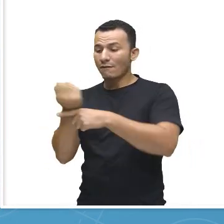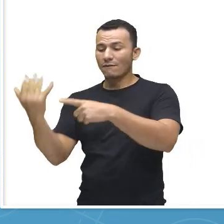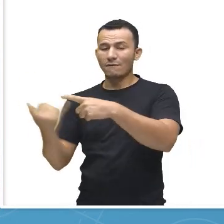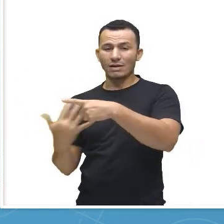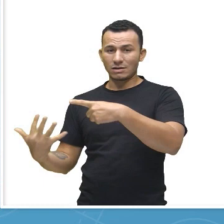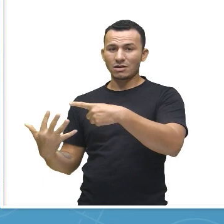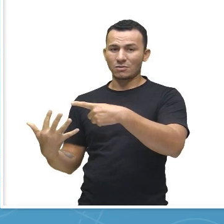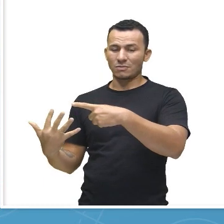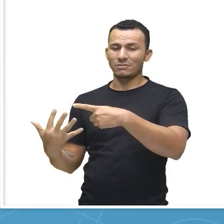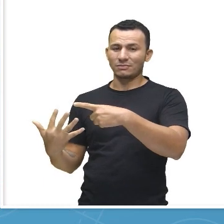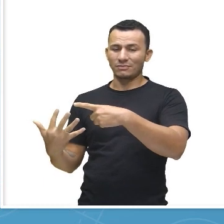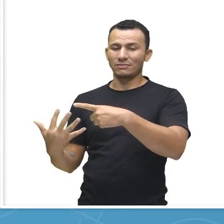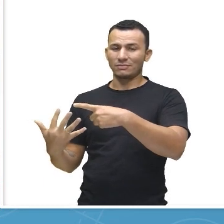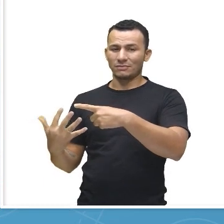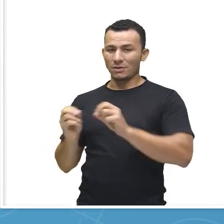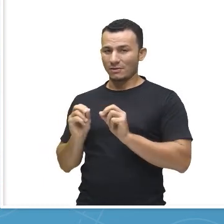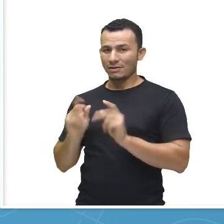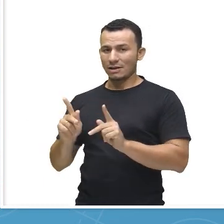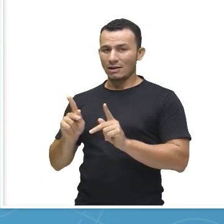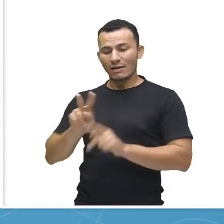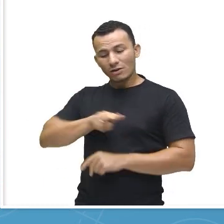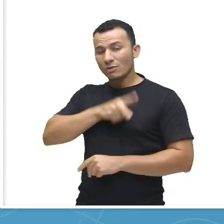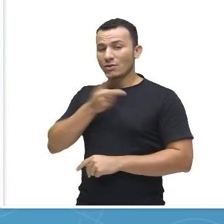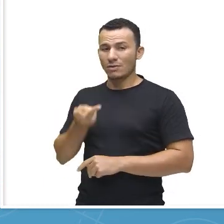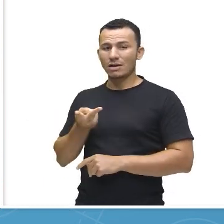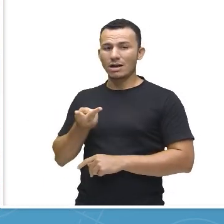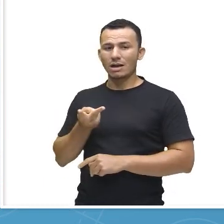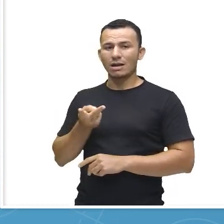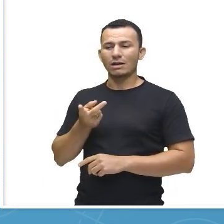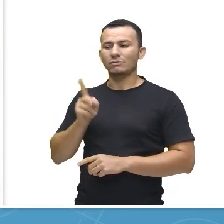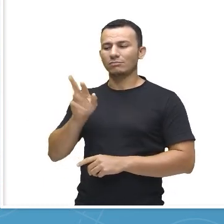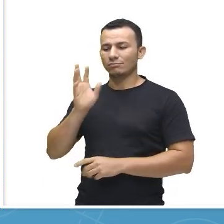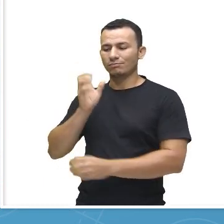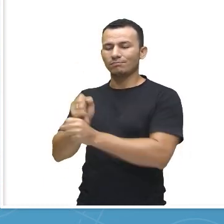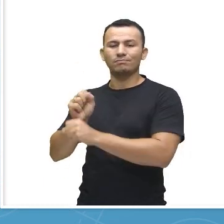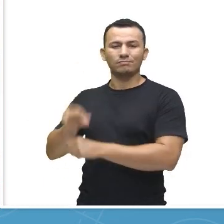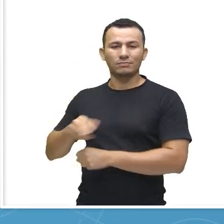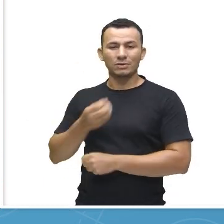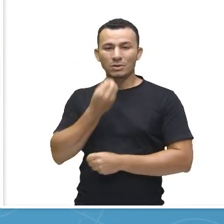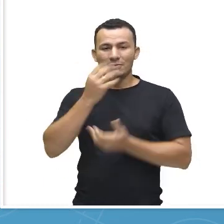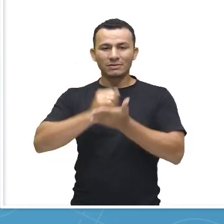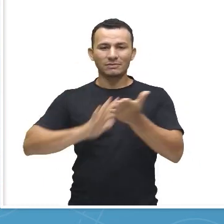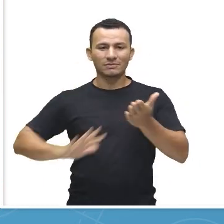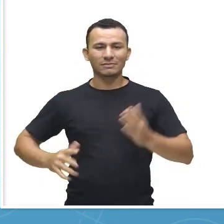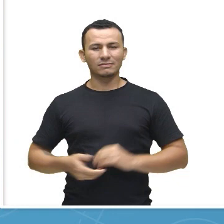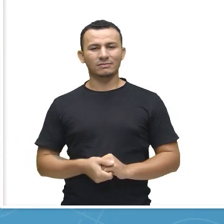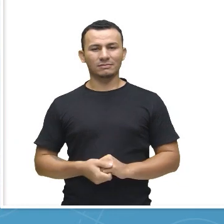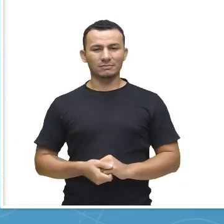Transforme numa fração decimal, tá? E aí encontre o resultado. Boa atividade!